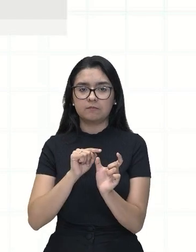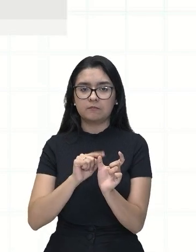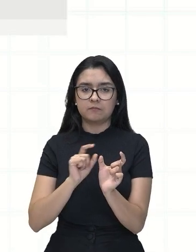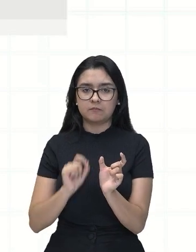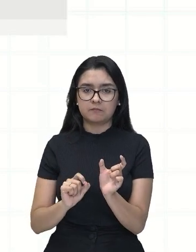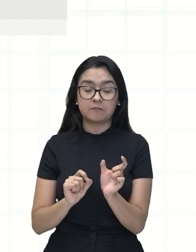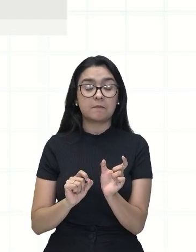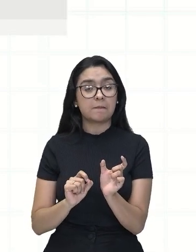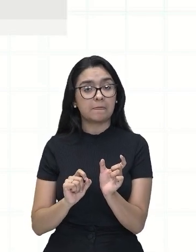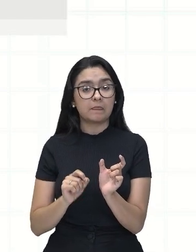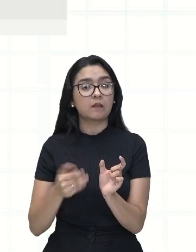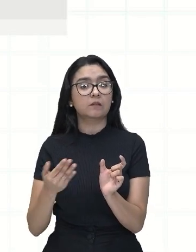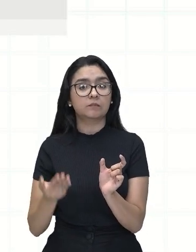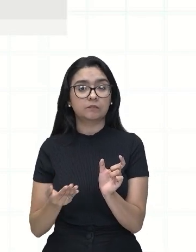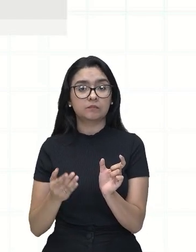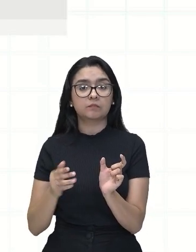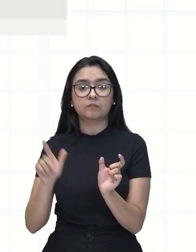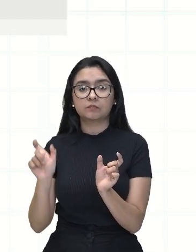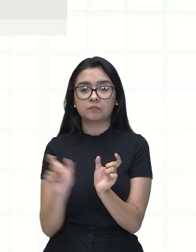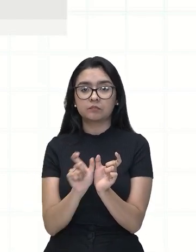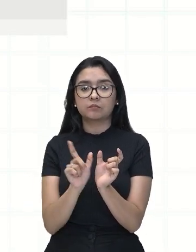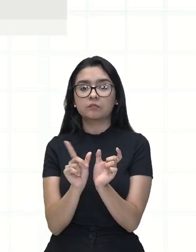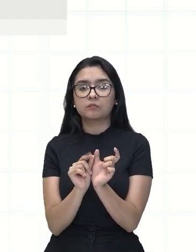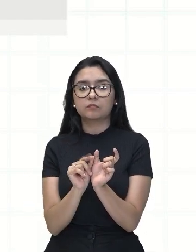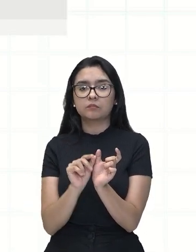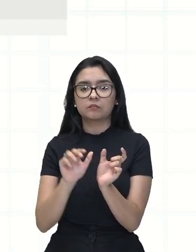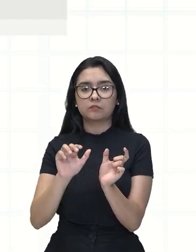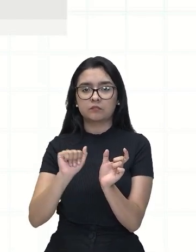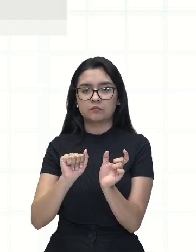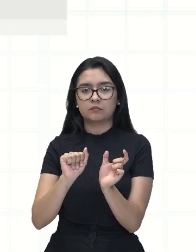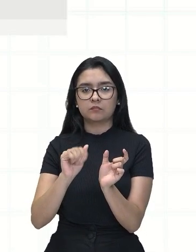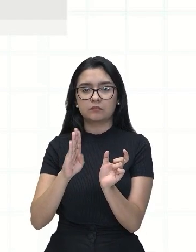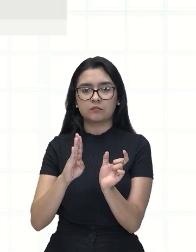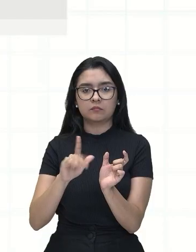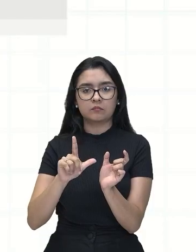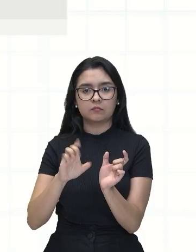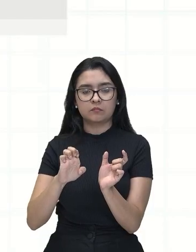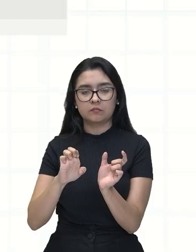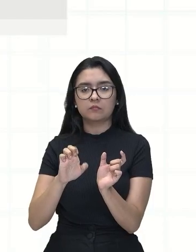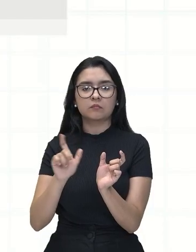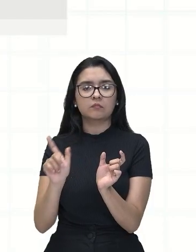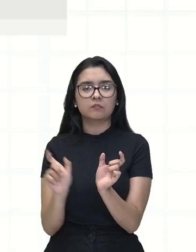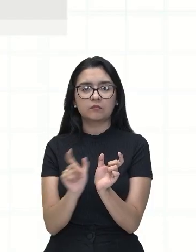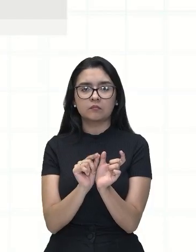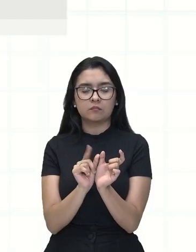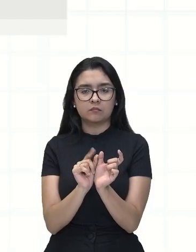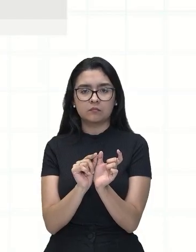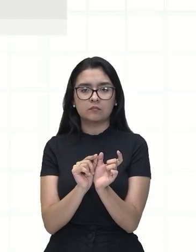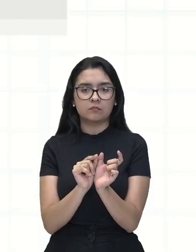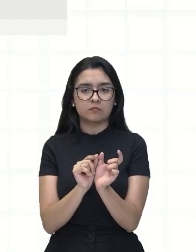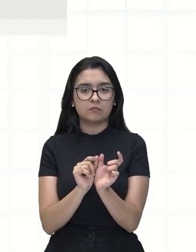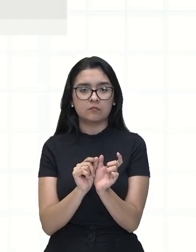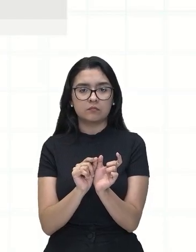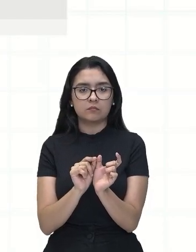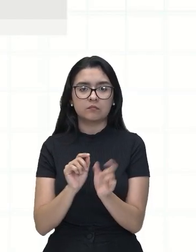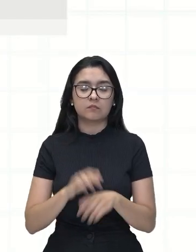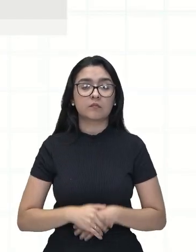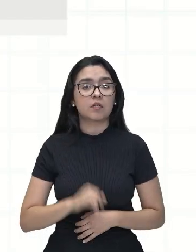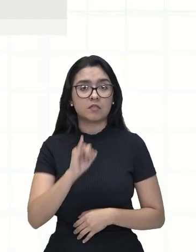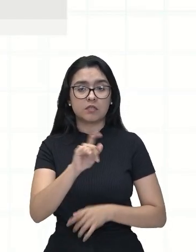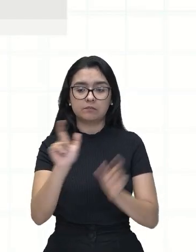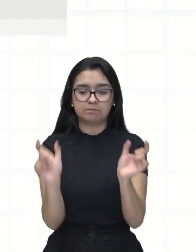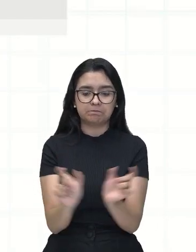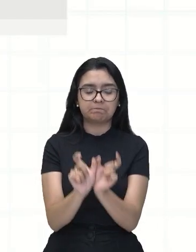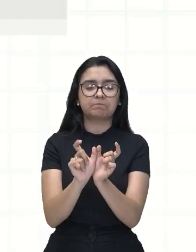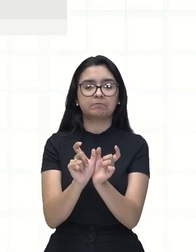quebrar. Então, able, able é o sufixo que quando juntou break,